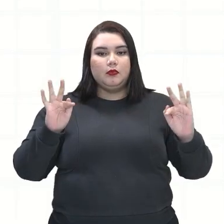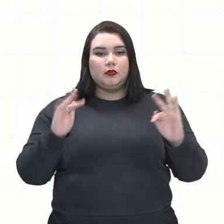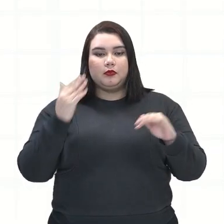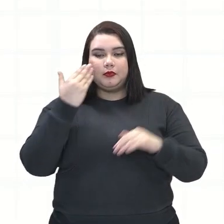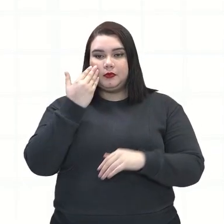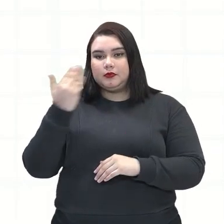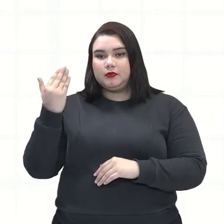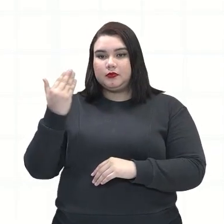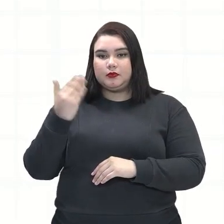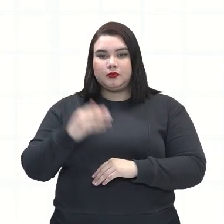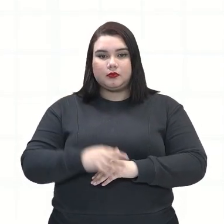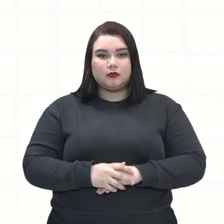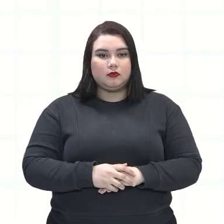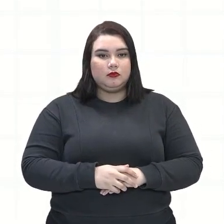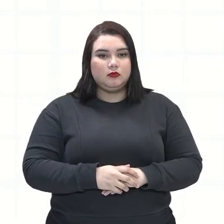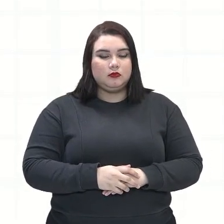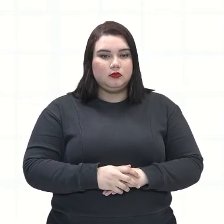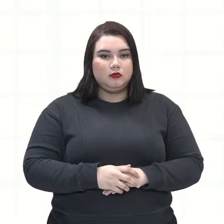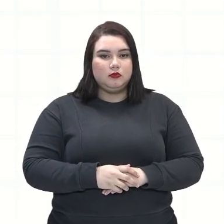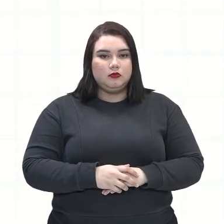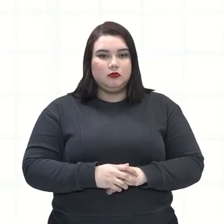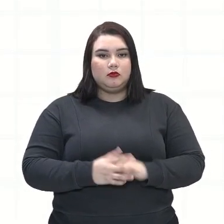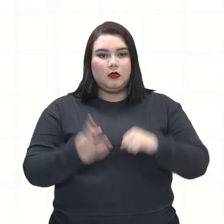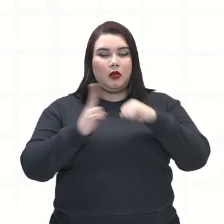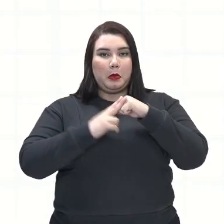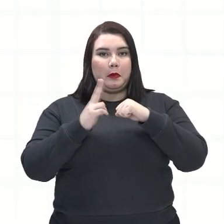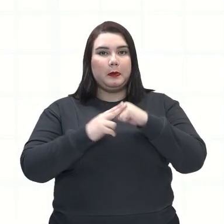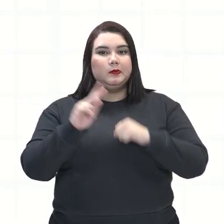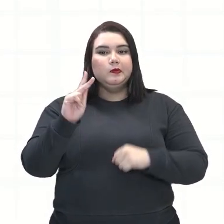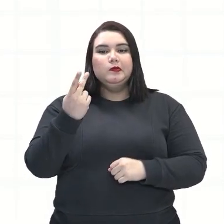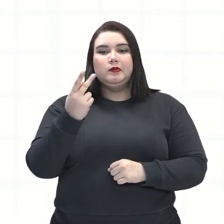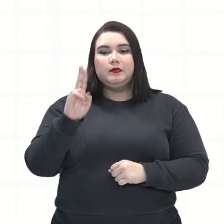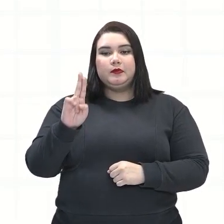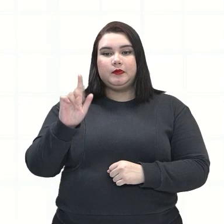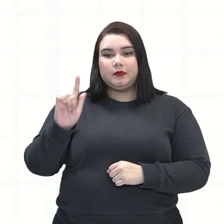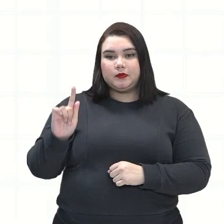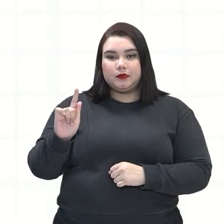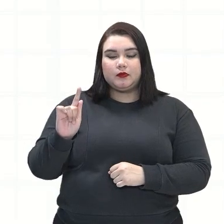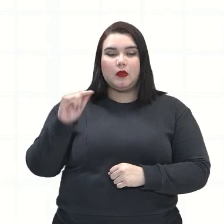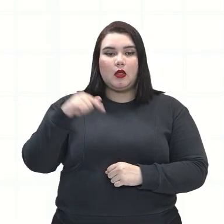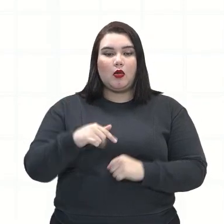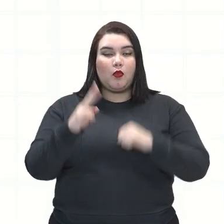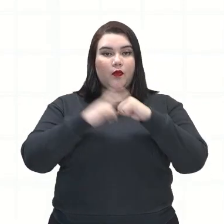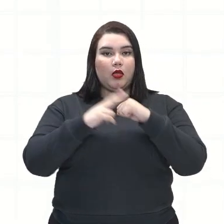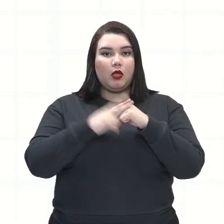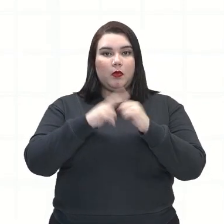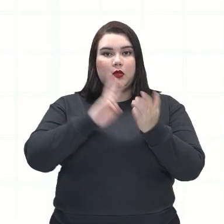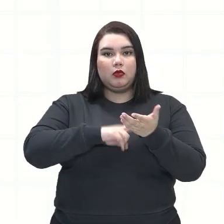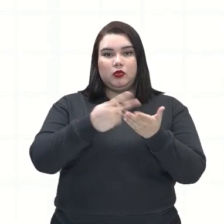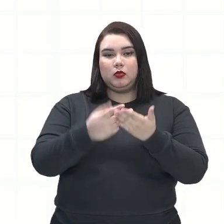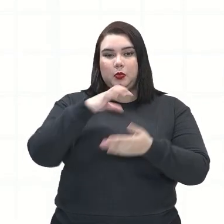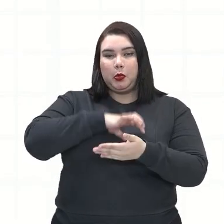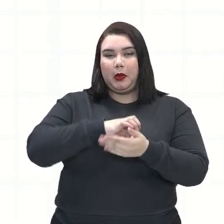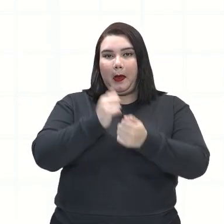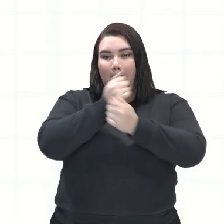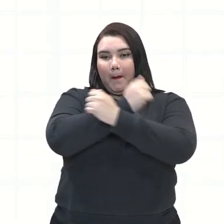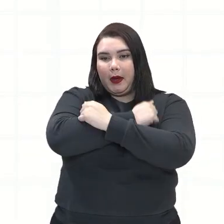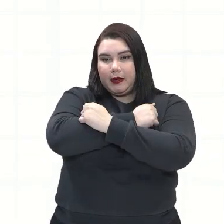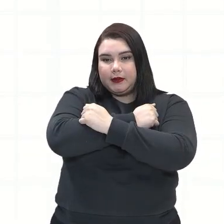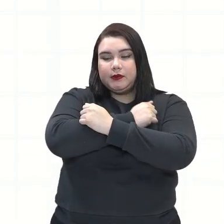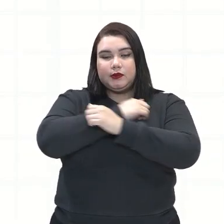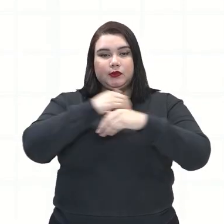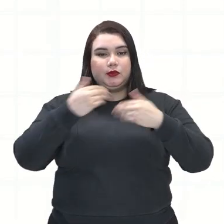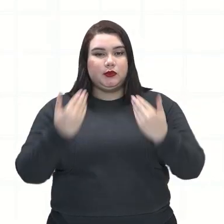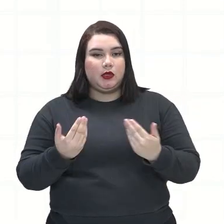verbo hug aqui é o verbo abraçar. Como ele está no passado, né?